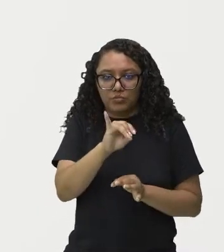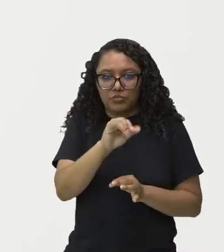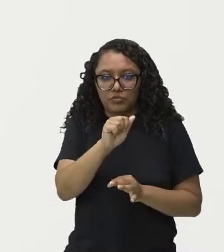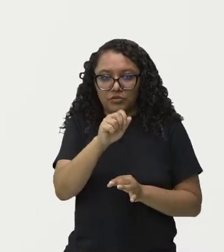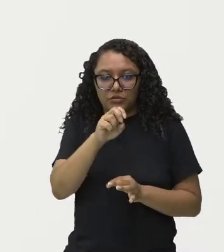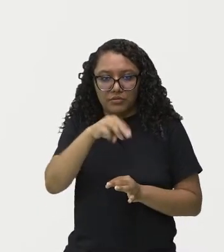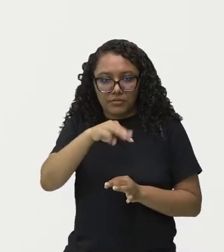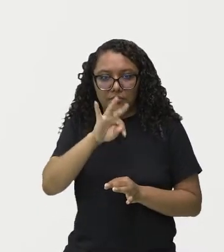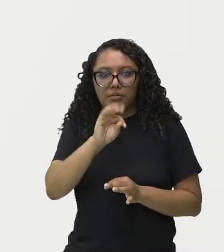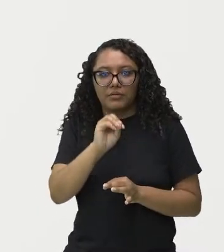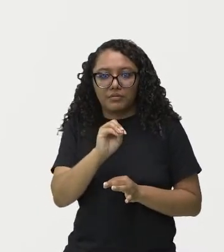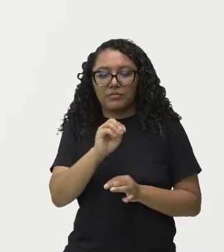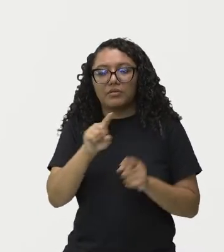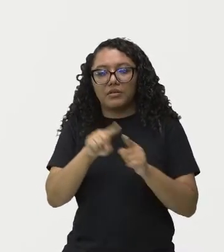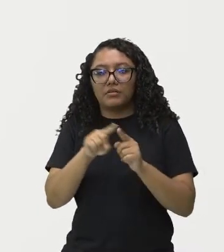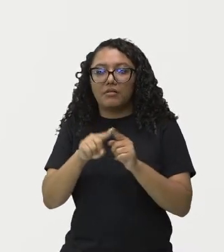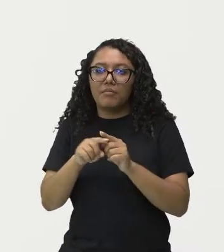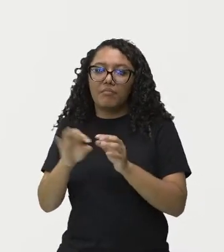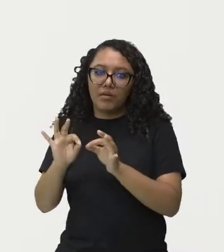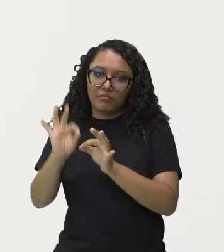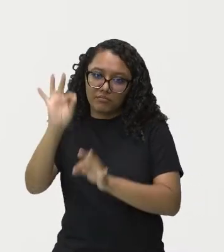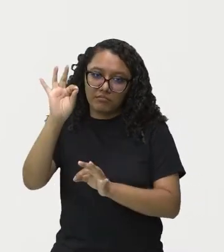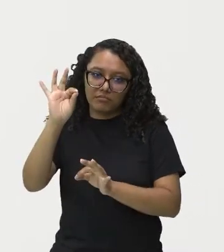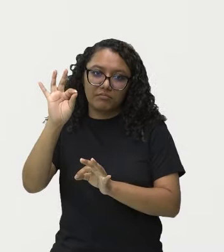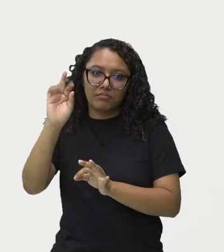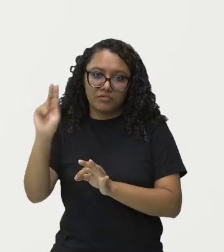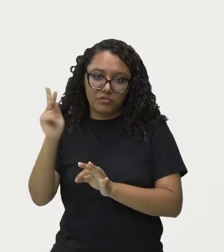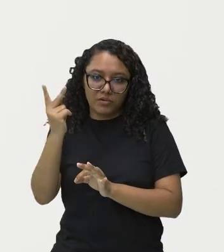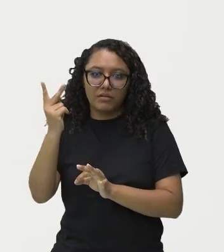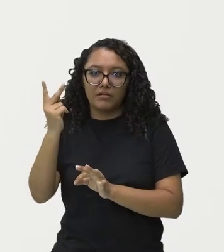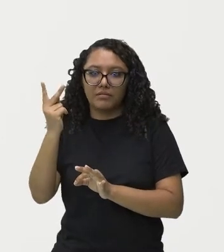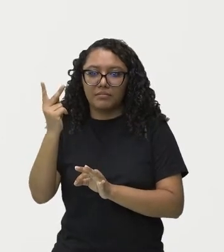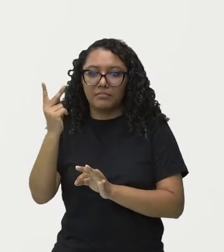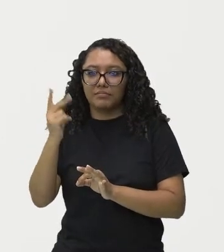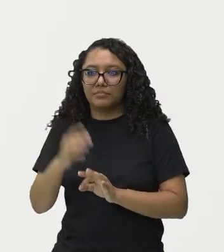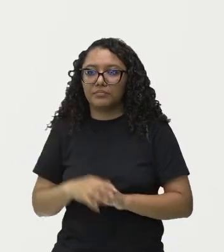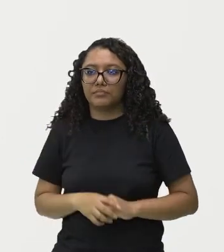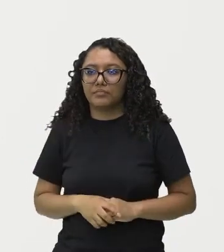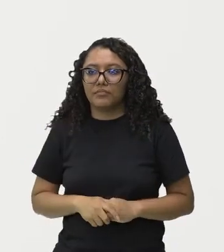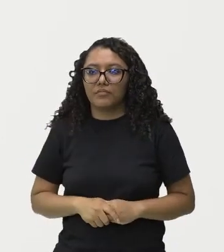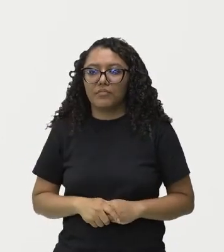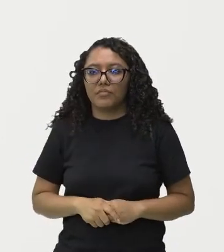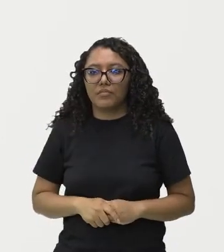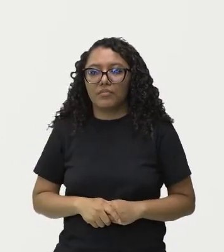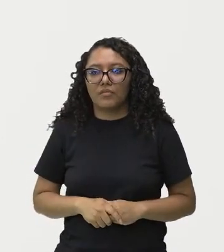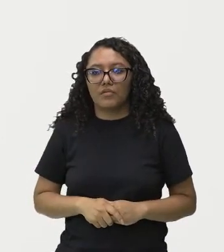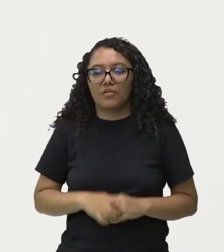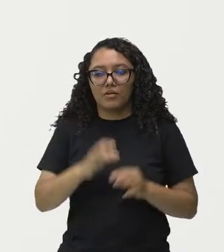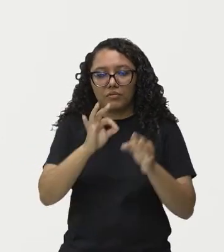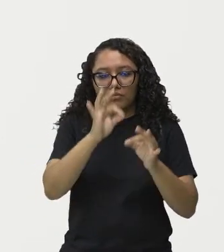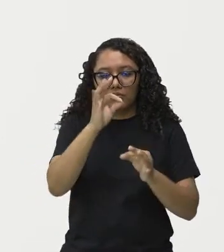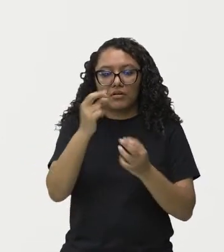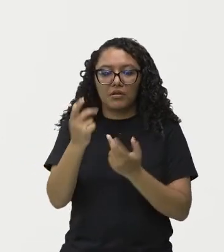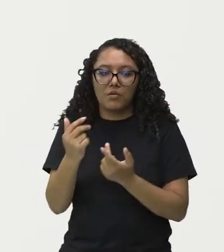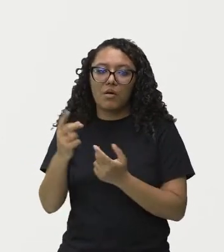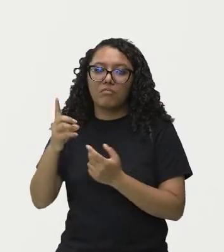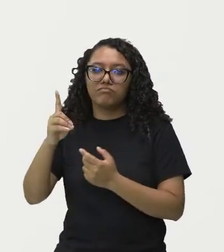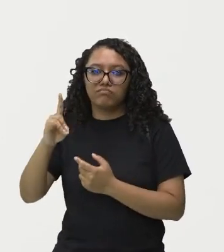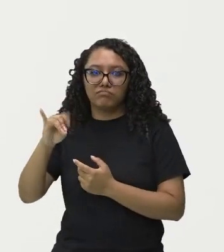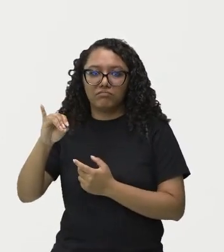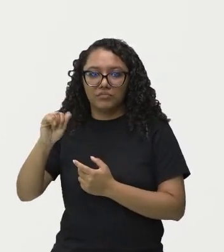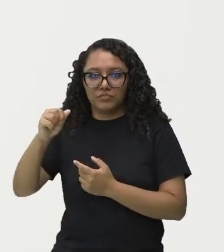e da geratriz. Ou seja, a geratriz, né, é igual ao diâmetro. Então, quando